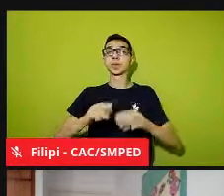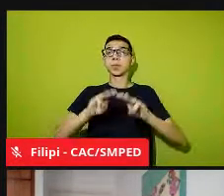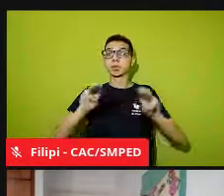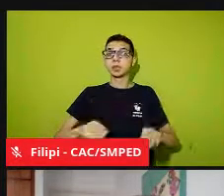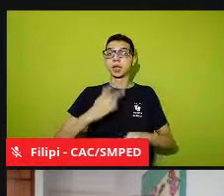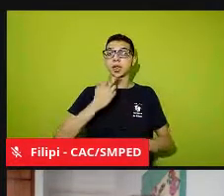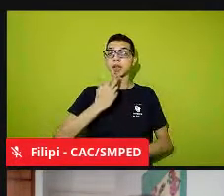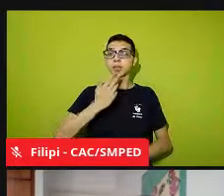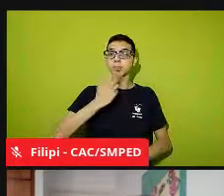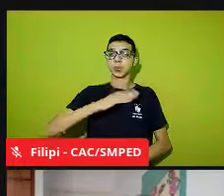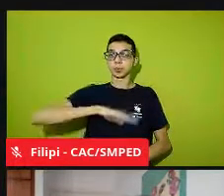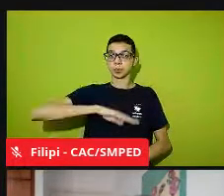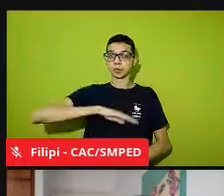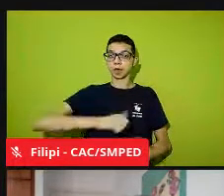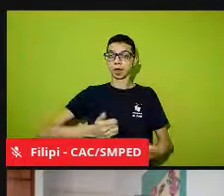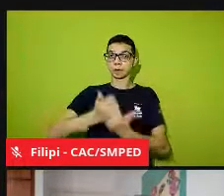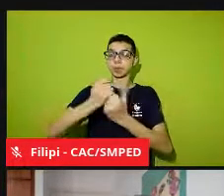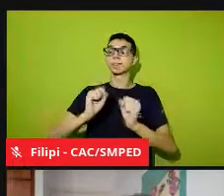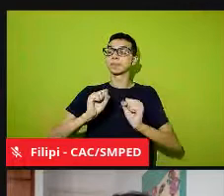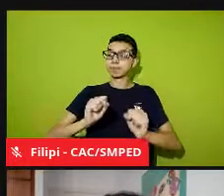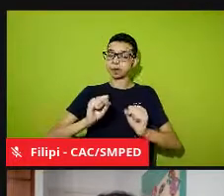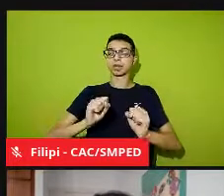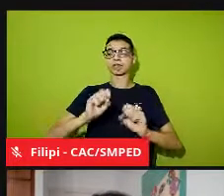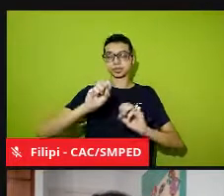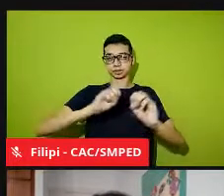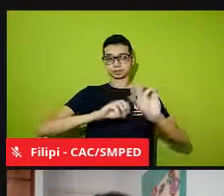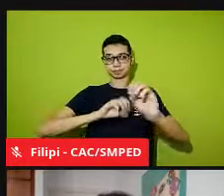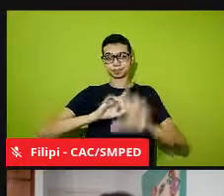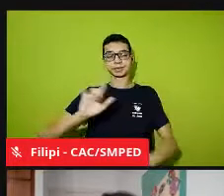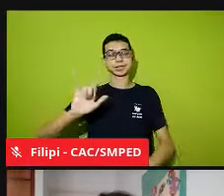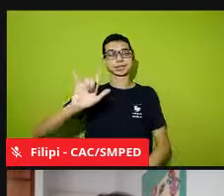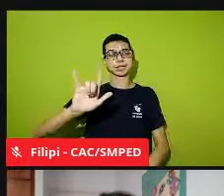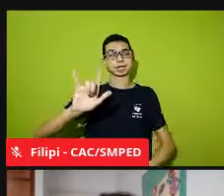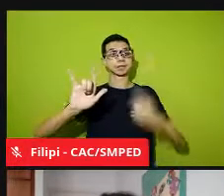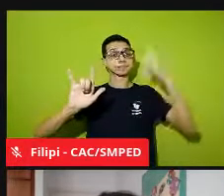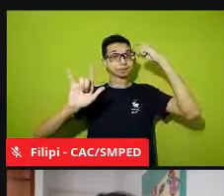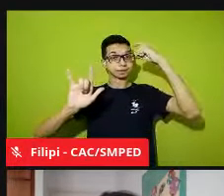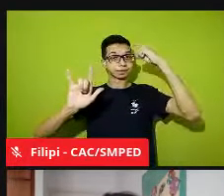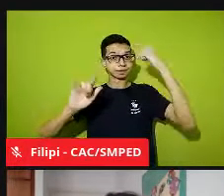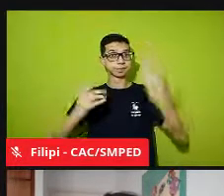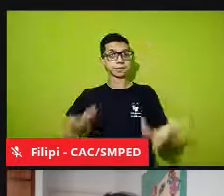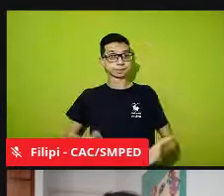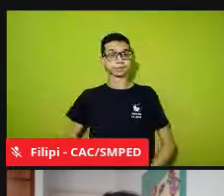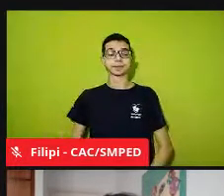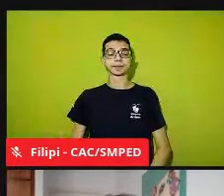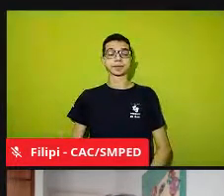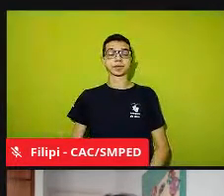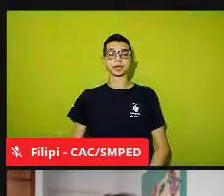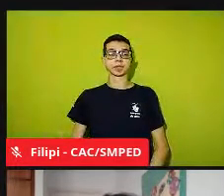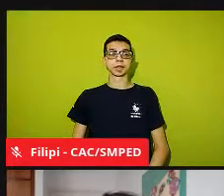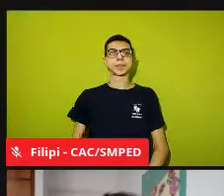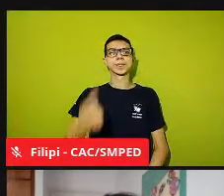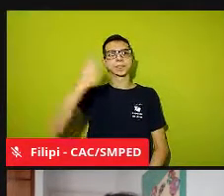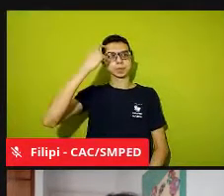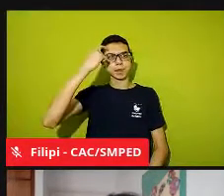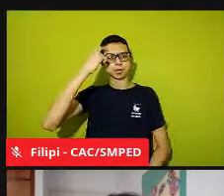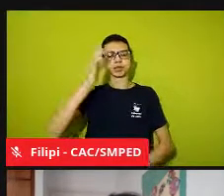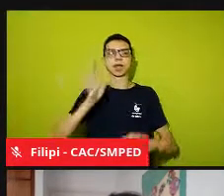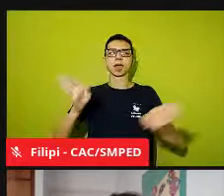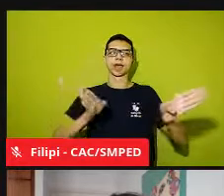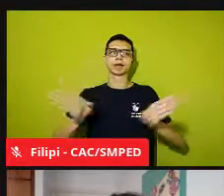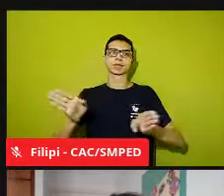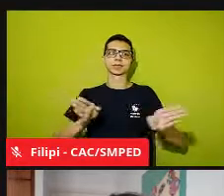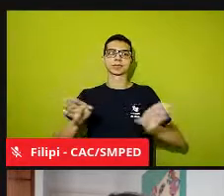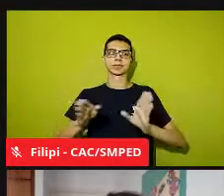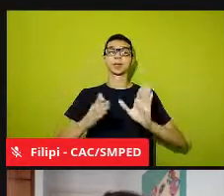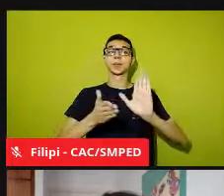poderia apoiar esse processo de educação do Instituto CELI, né? Então, pensar a acessibilidade também dentro dessas